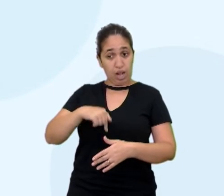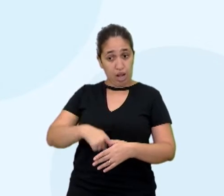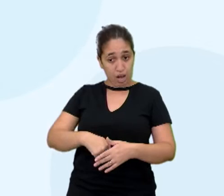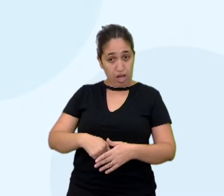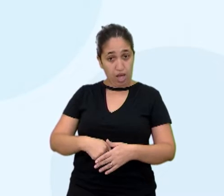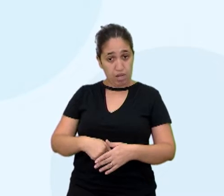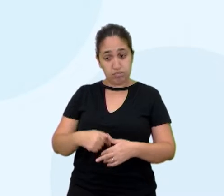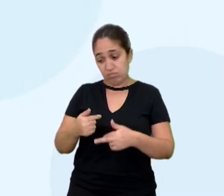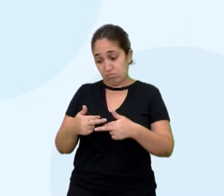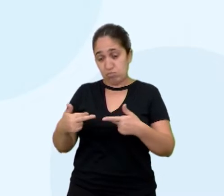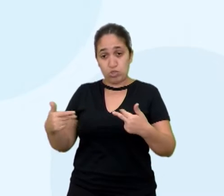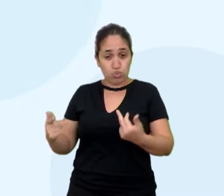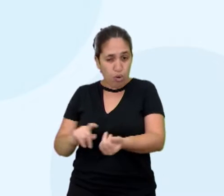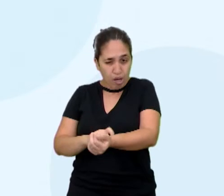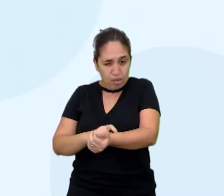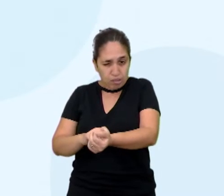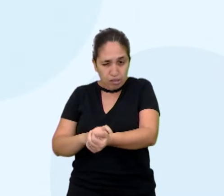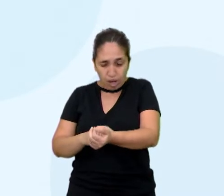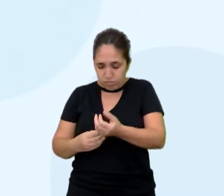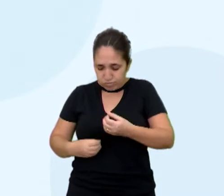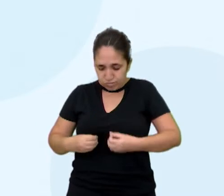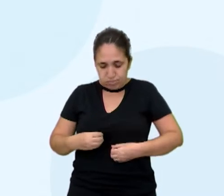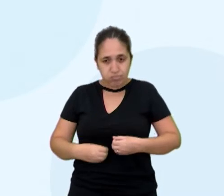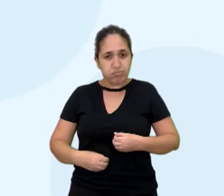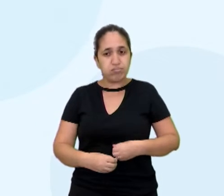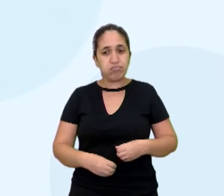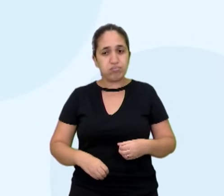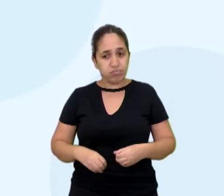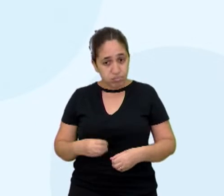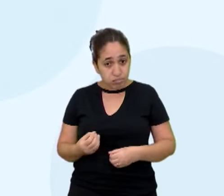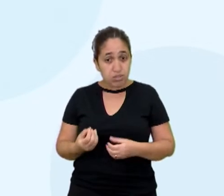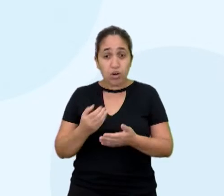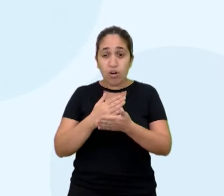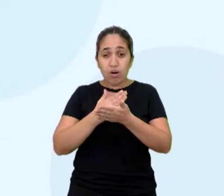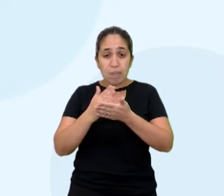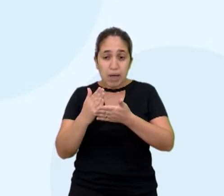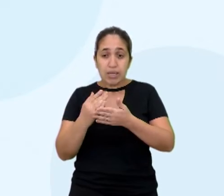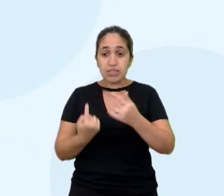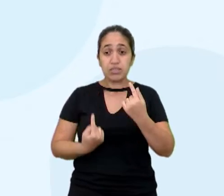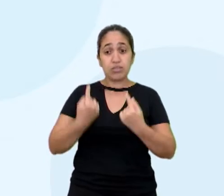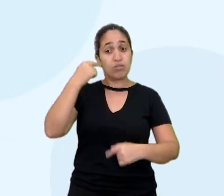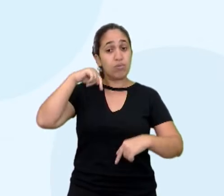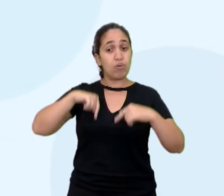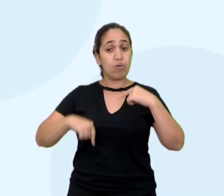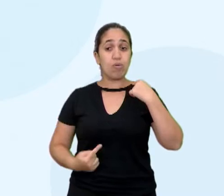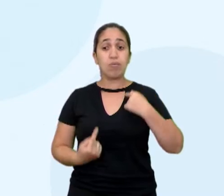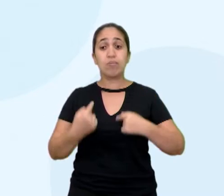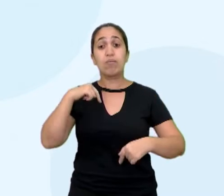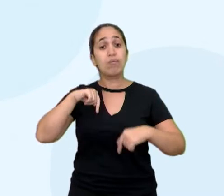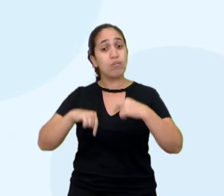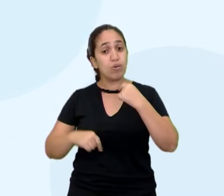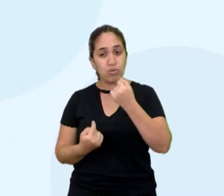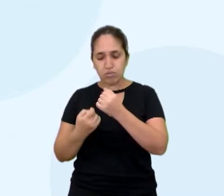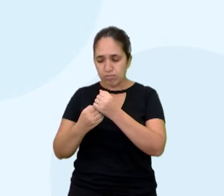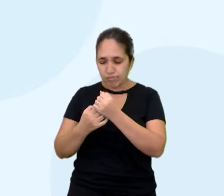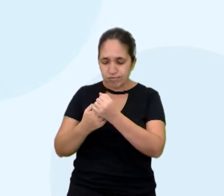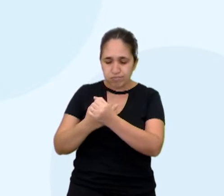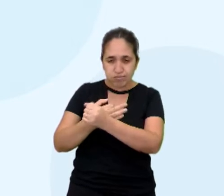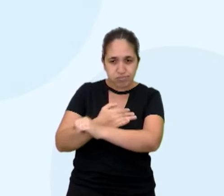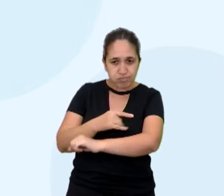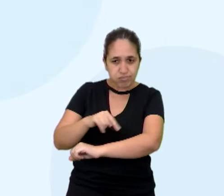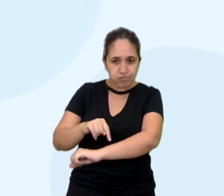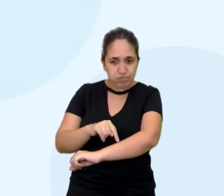de algumas células nervosas, eu tenho a liberação então desse hormônio, a gastrina, que cai na corrente